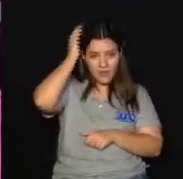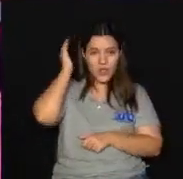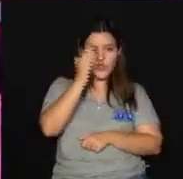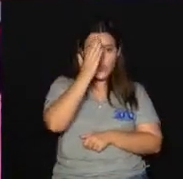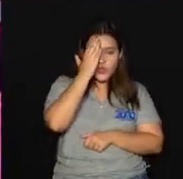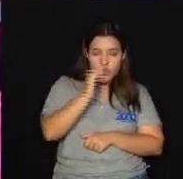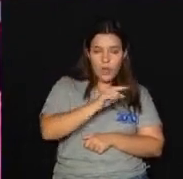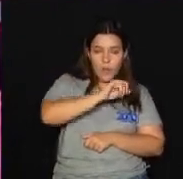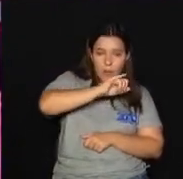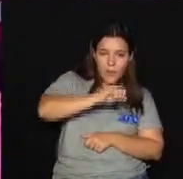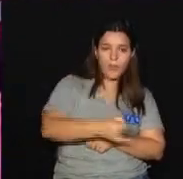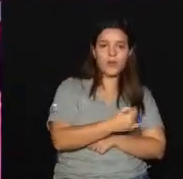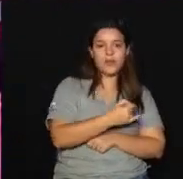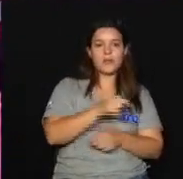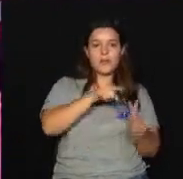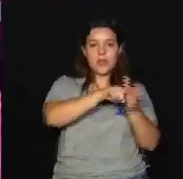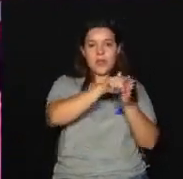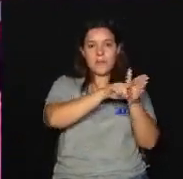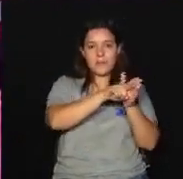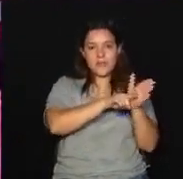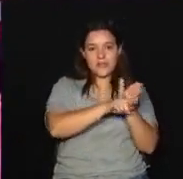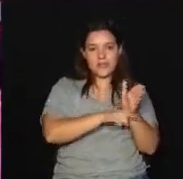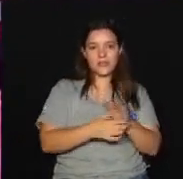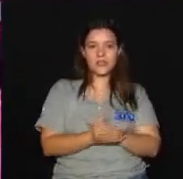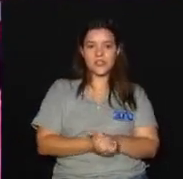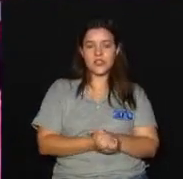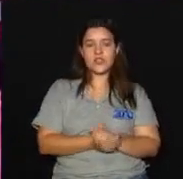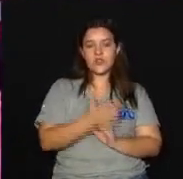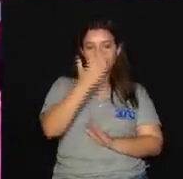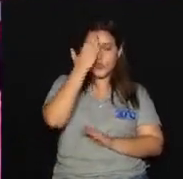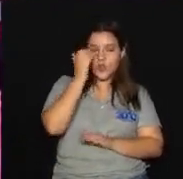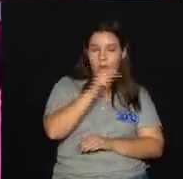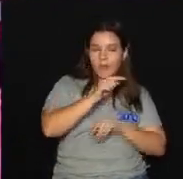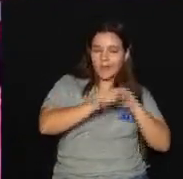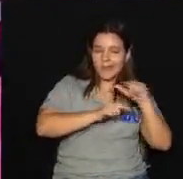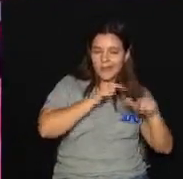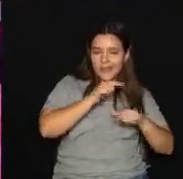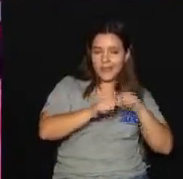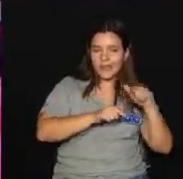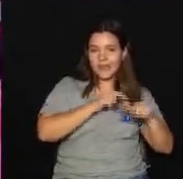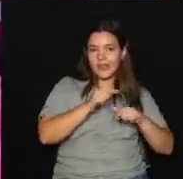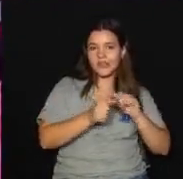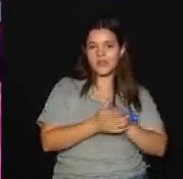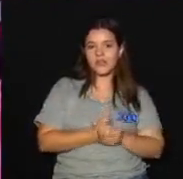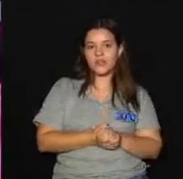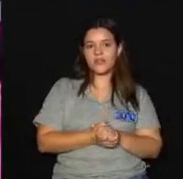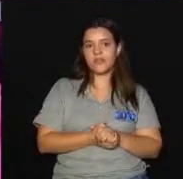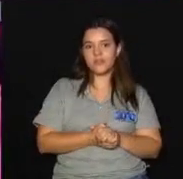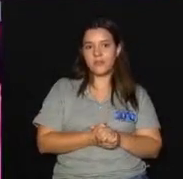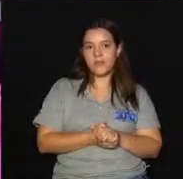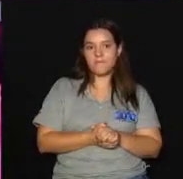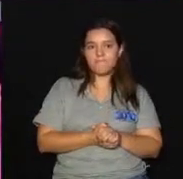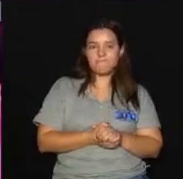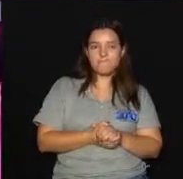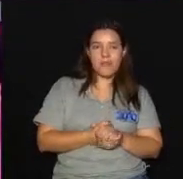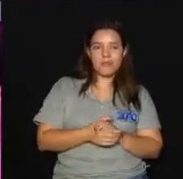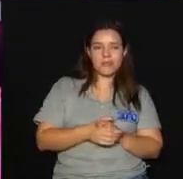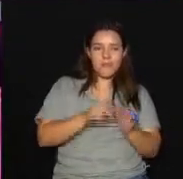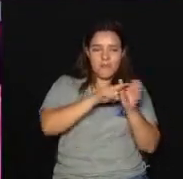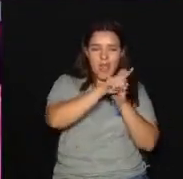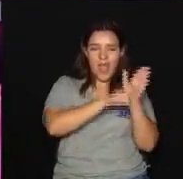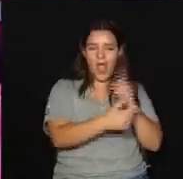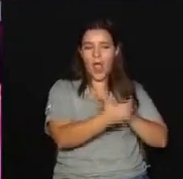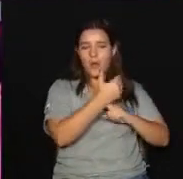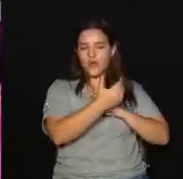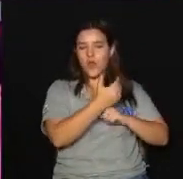soube aproveitar essas pesquisas e soube trabalhar em consonância com elas.